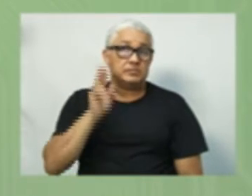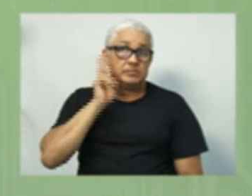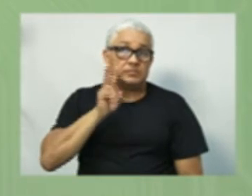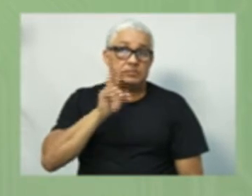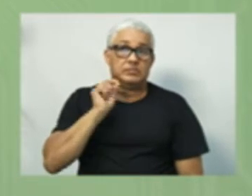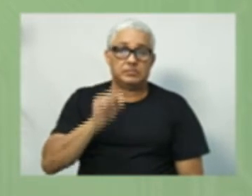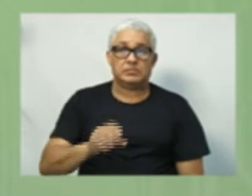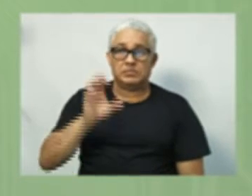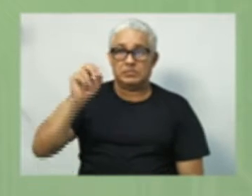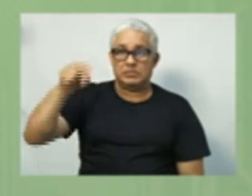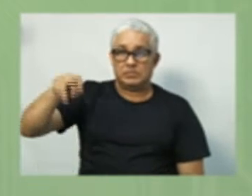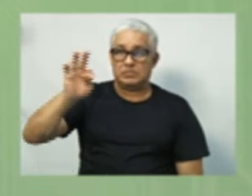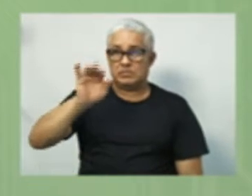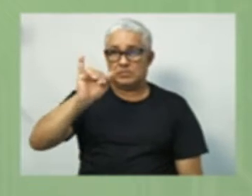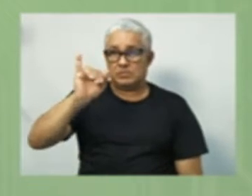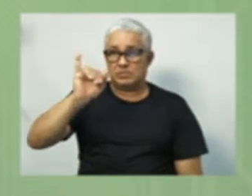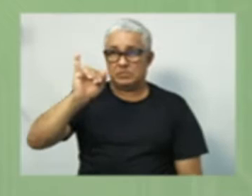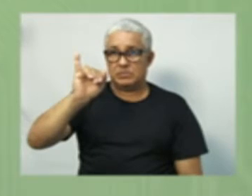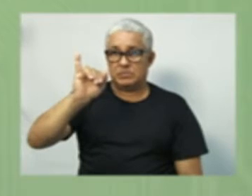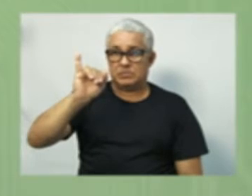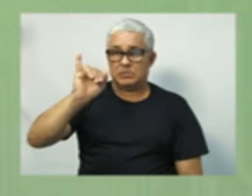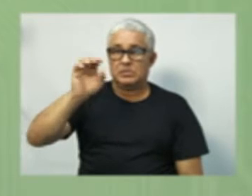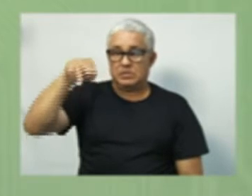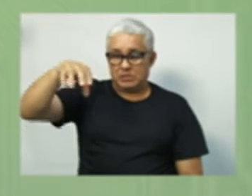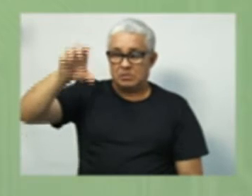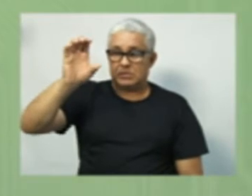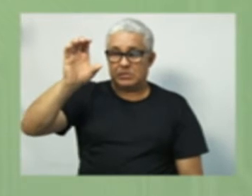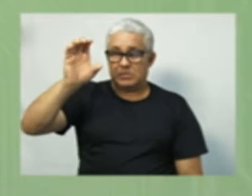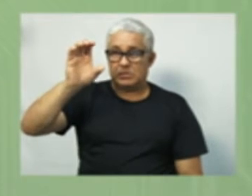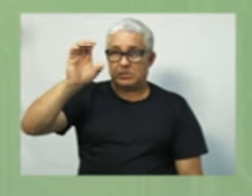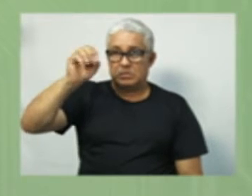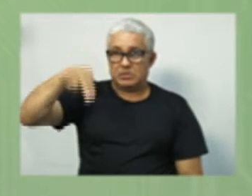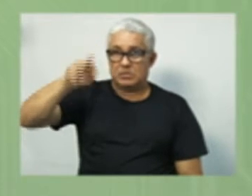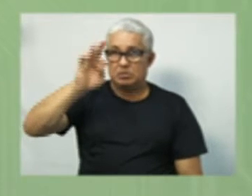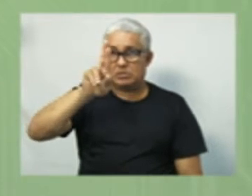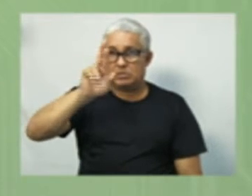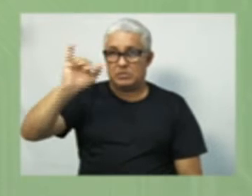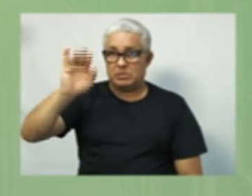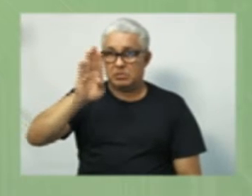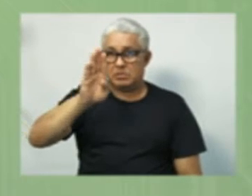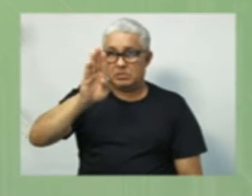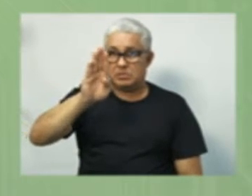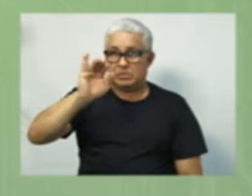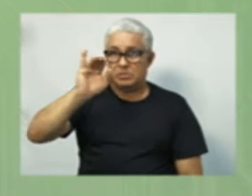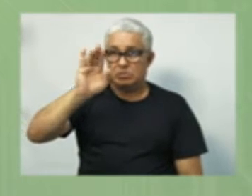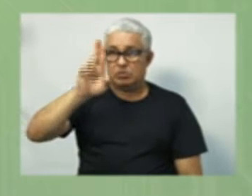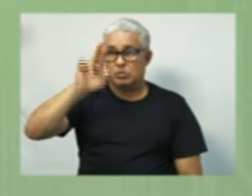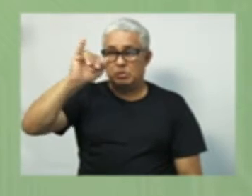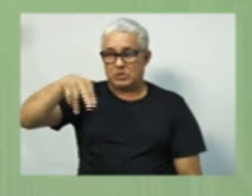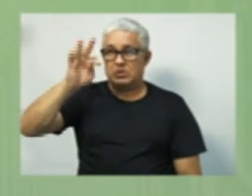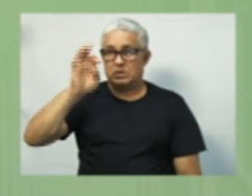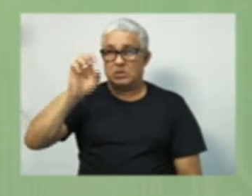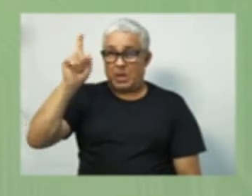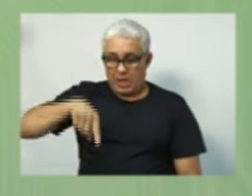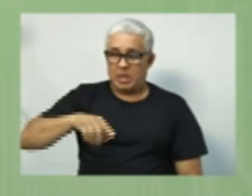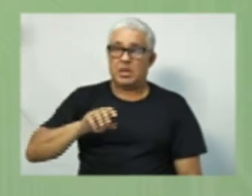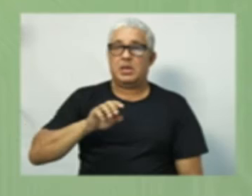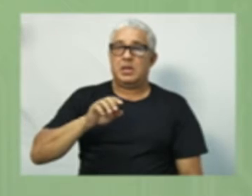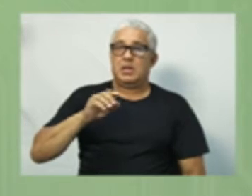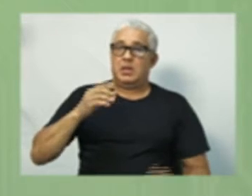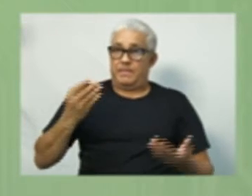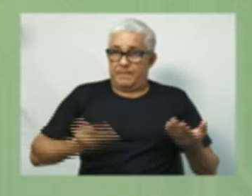o contribuinte é o empregado, que sai do salário dele, o INSS. Mas o responsável